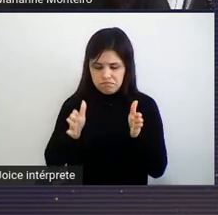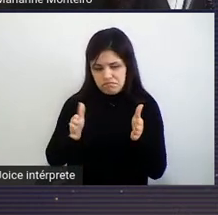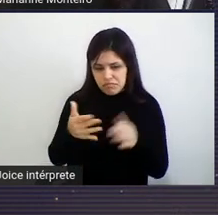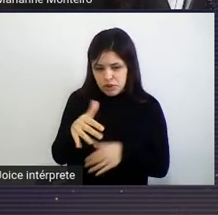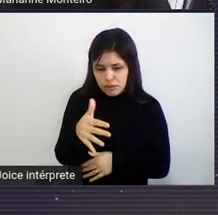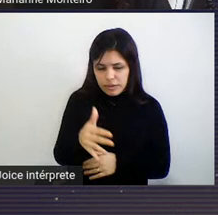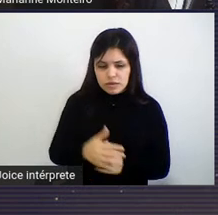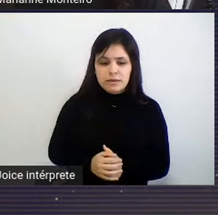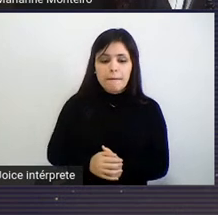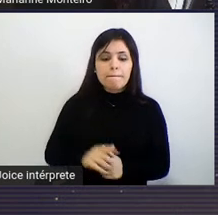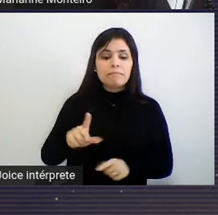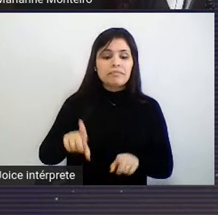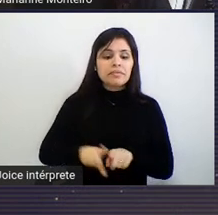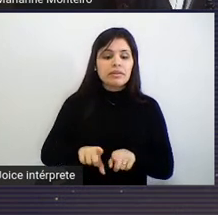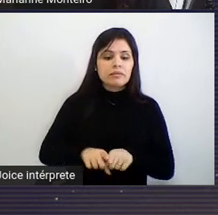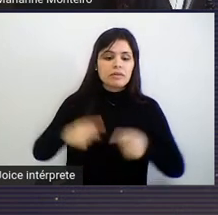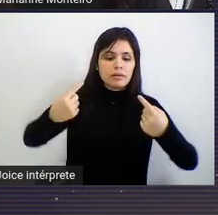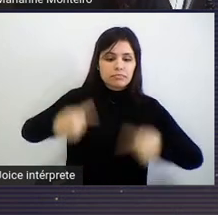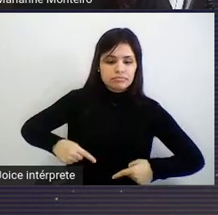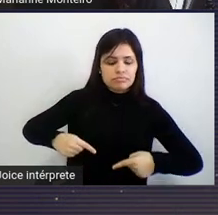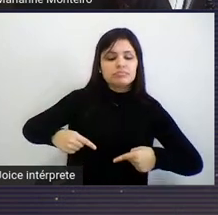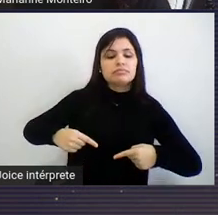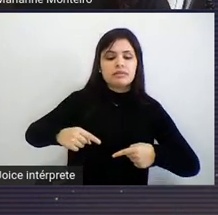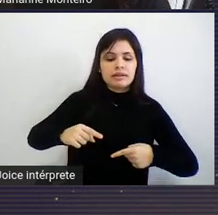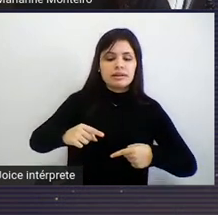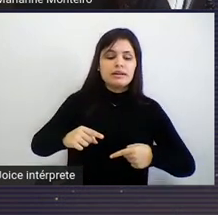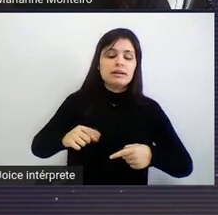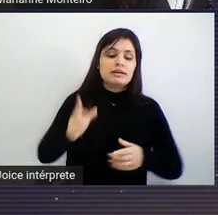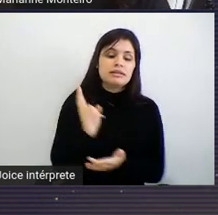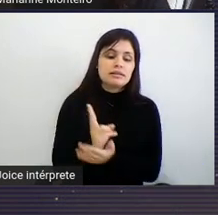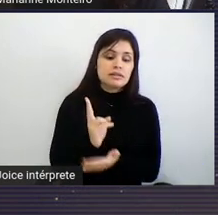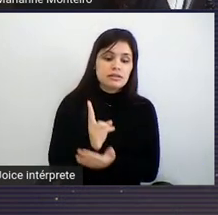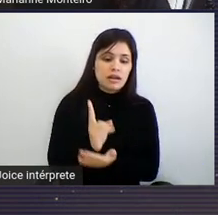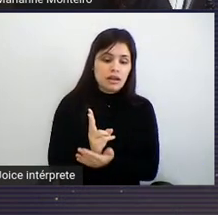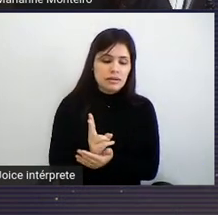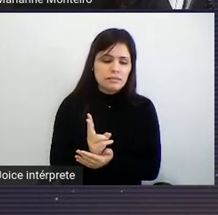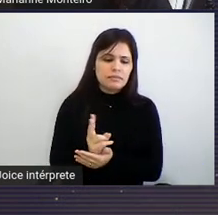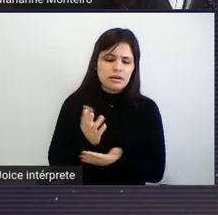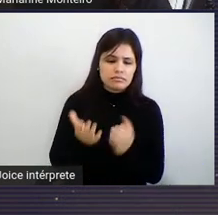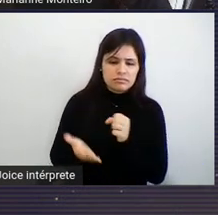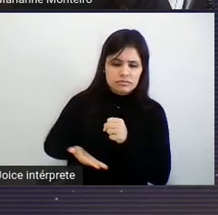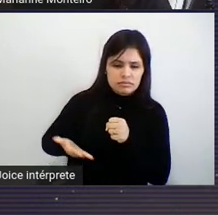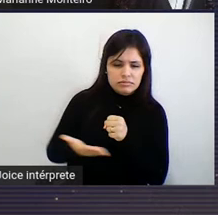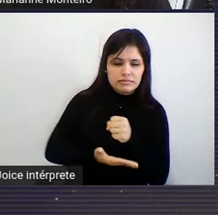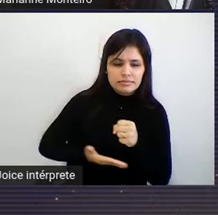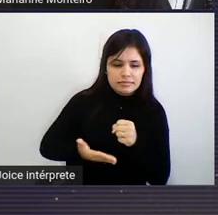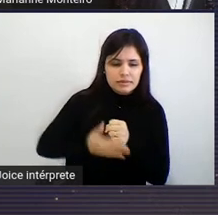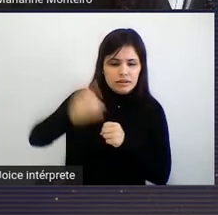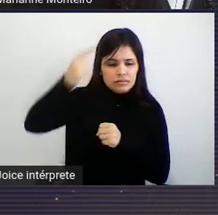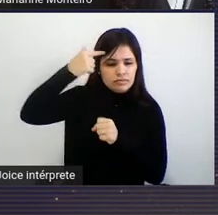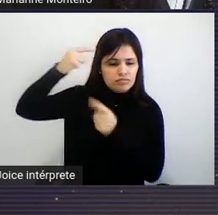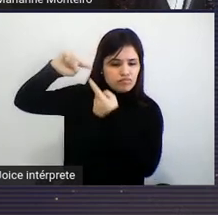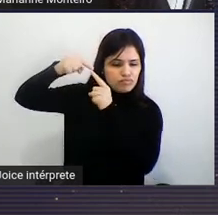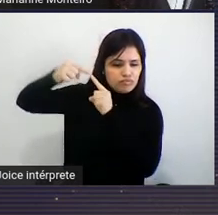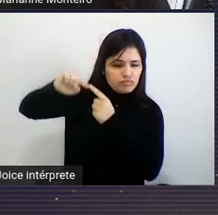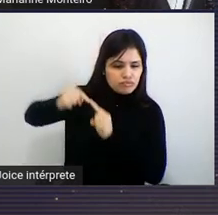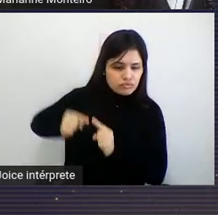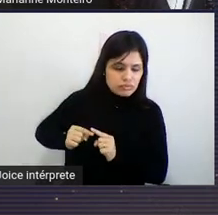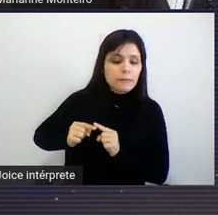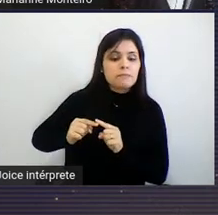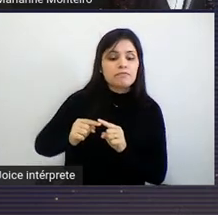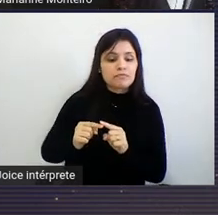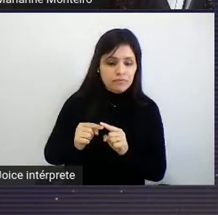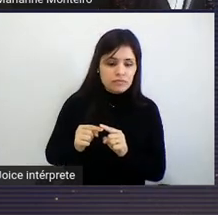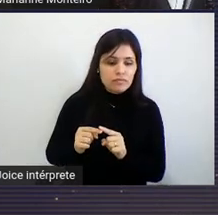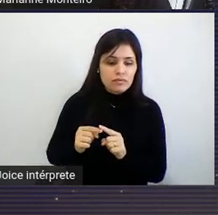campeonato sempre eram baseados em redes neurais e nessa ideia que consiste